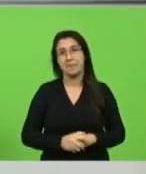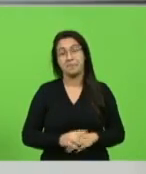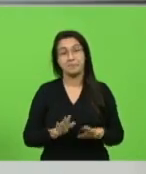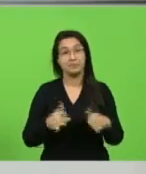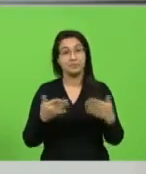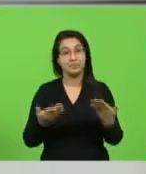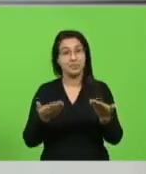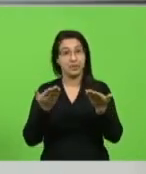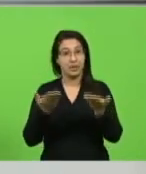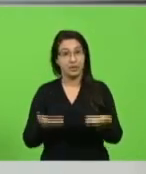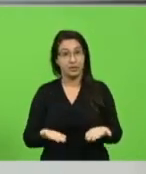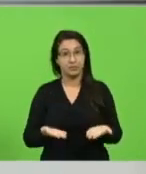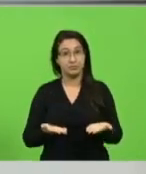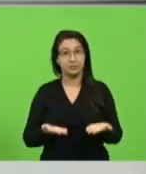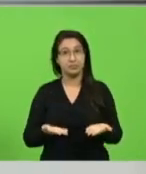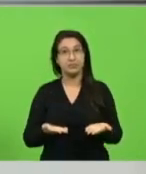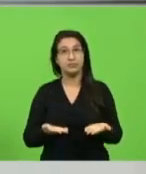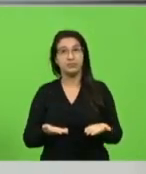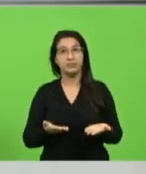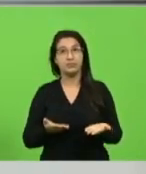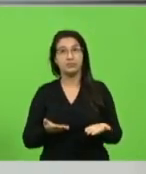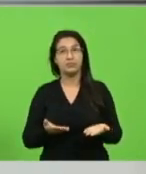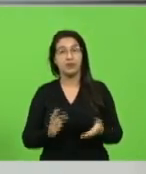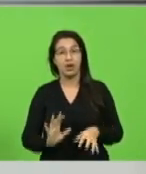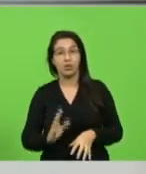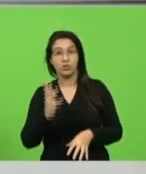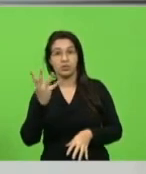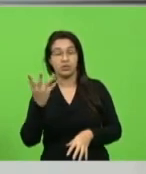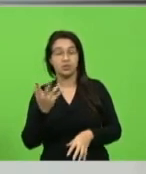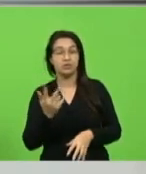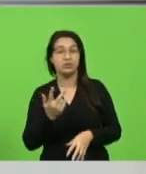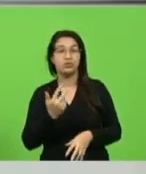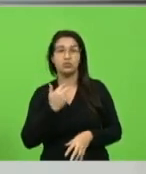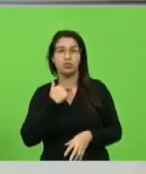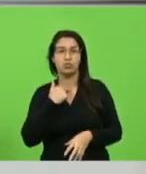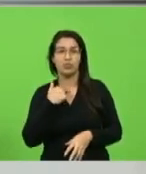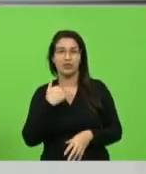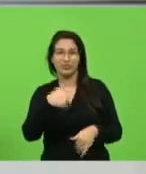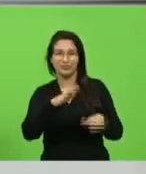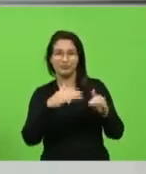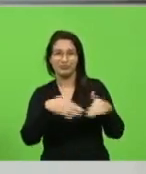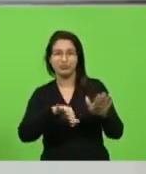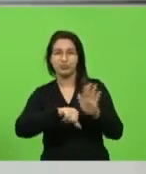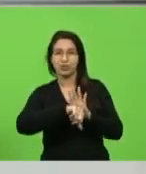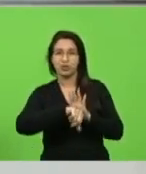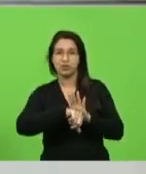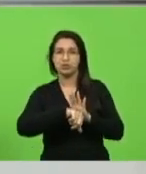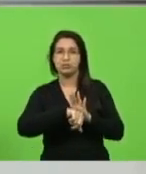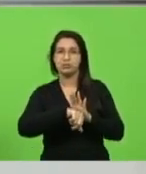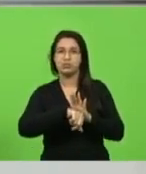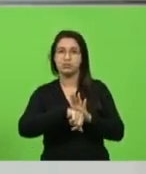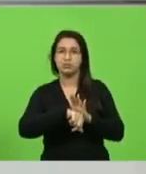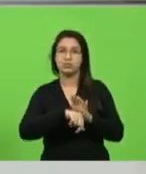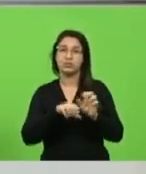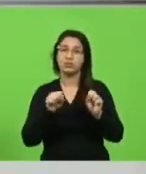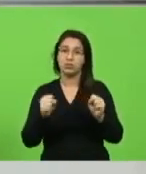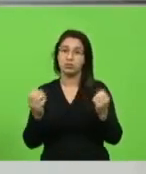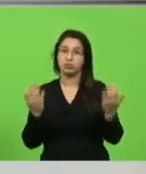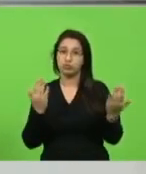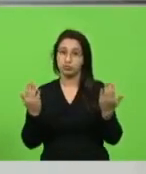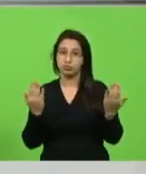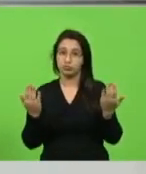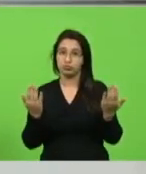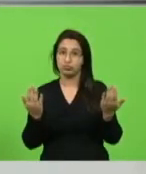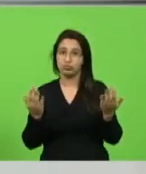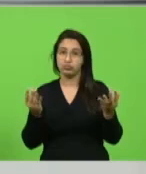causa não dispensa o processo criminal que paralelamente pode instaurar-se, se a